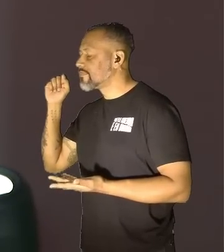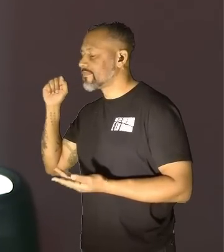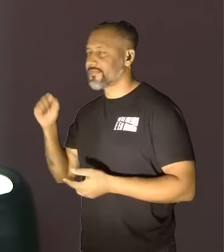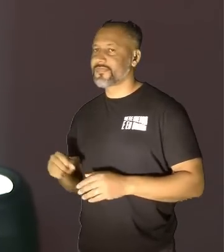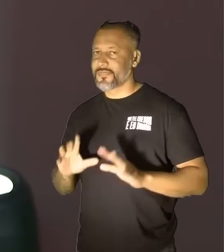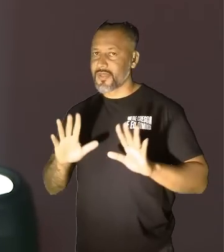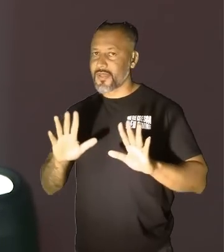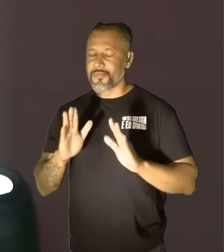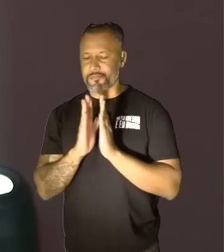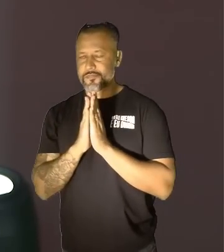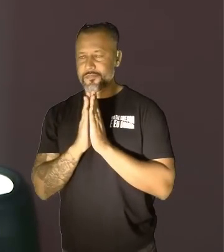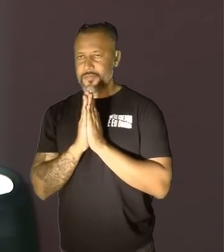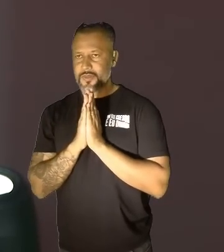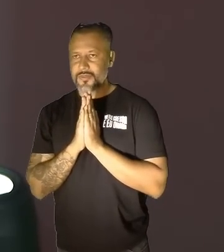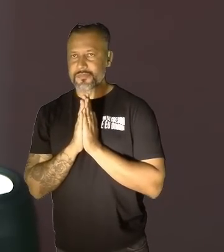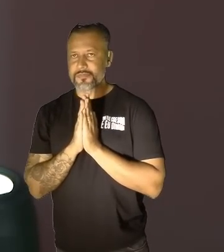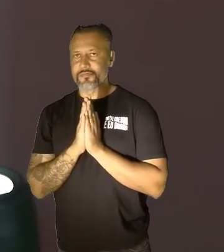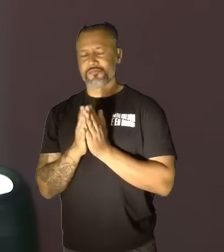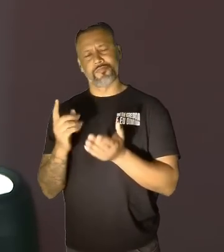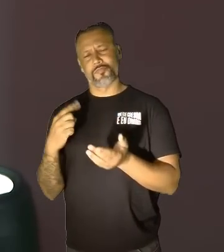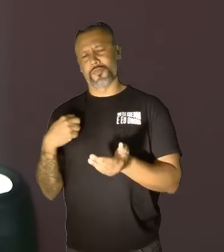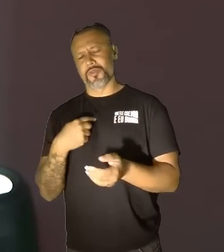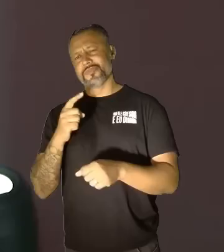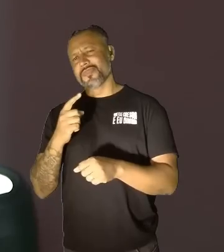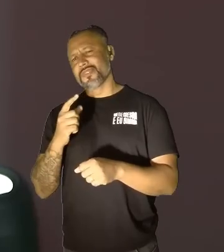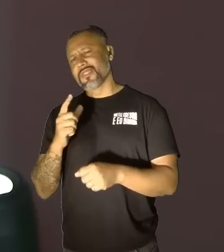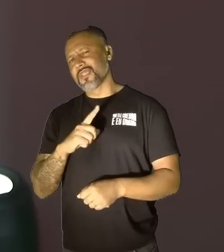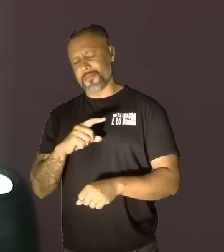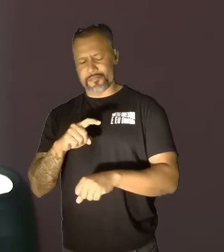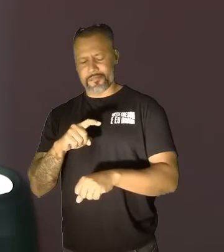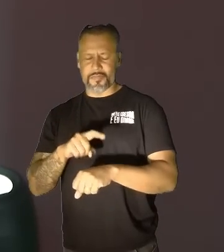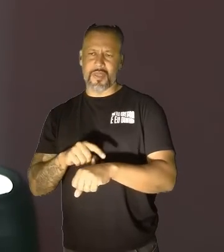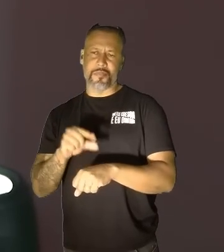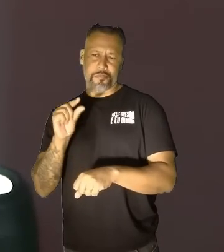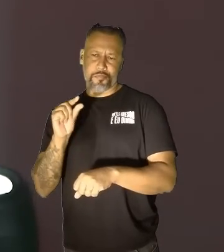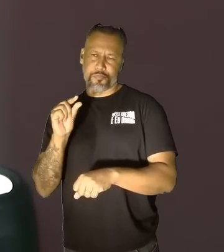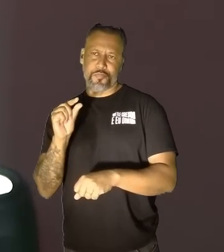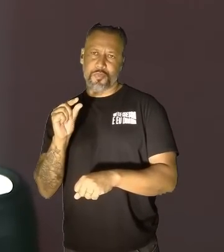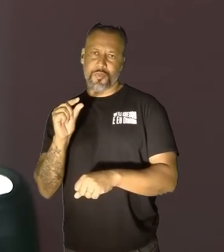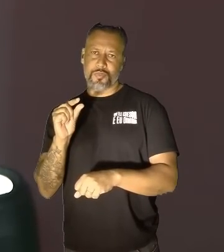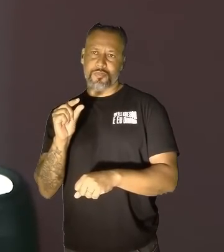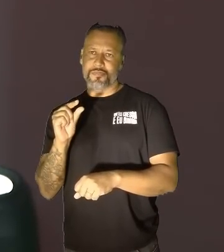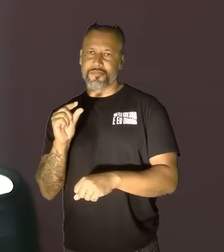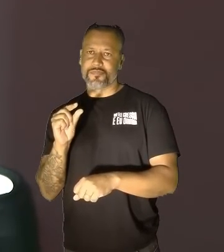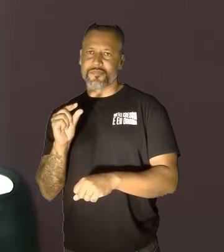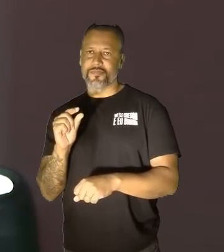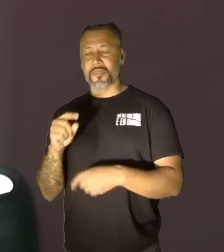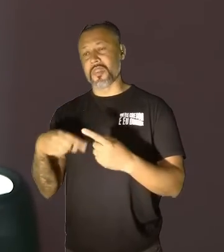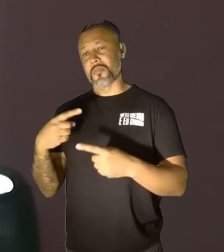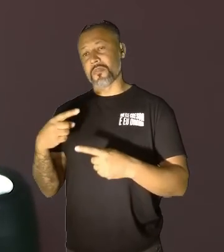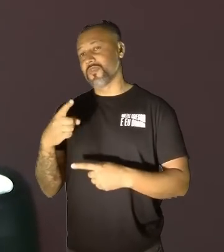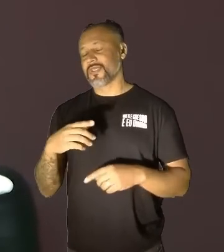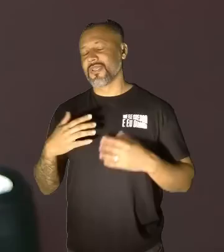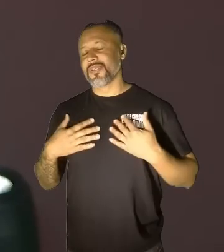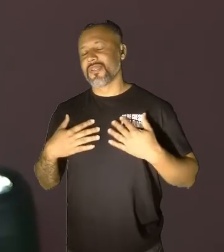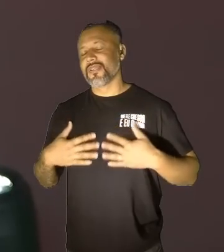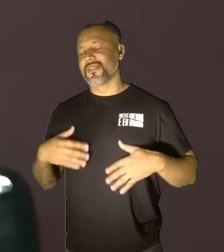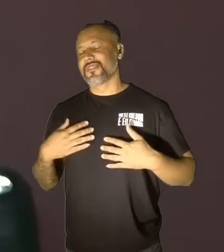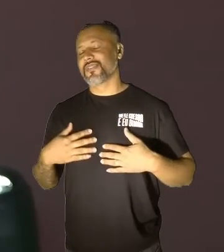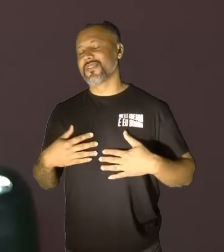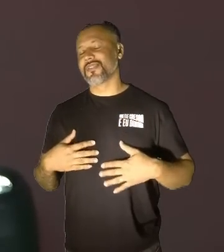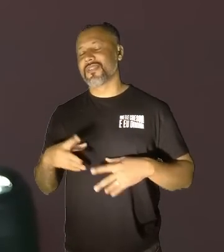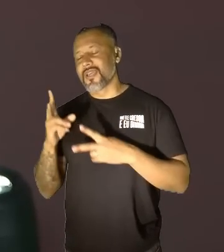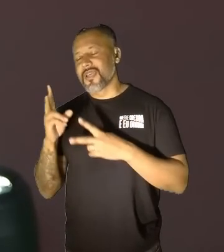sua cabeça. Nós temos poucos minutos, daqui a pouco você vai para sua casa descansar, para começar mais um